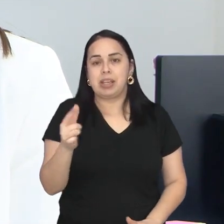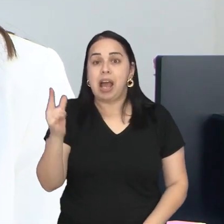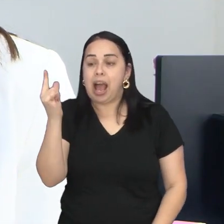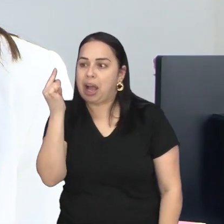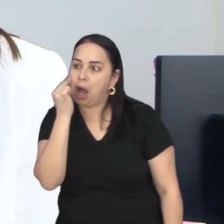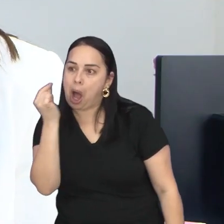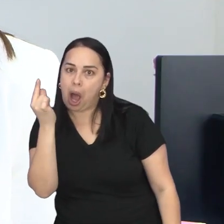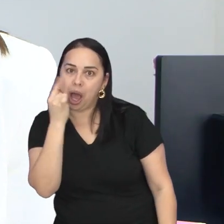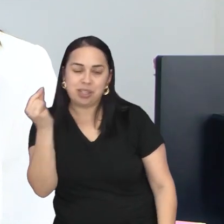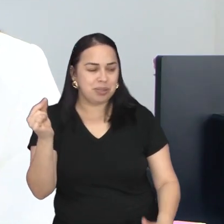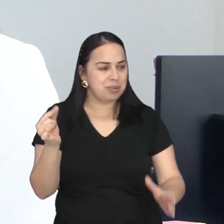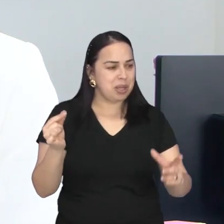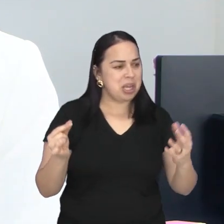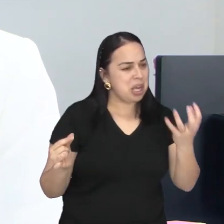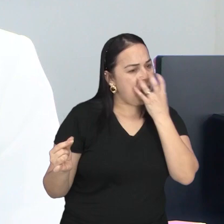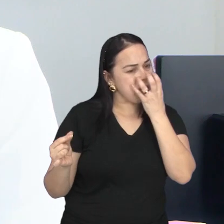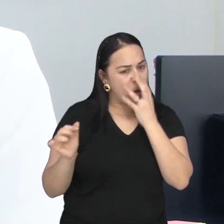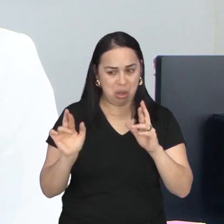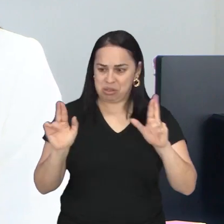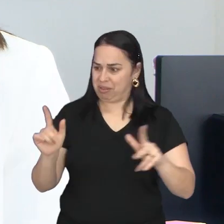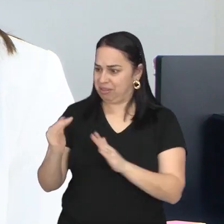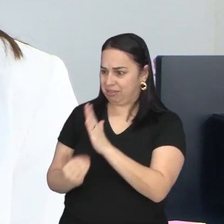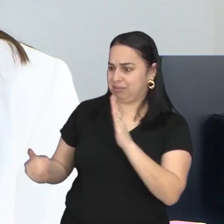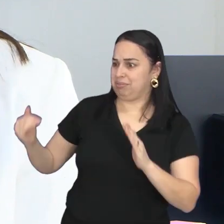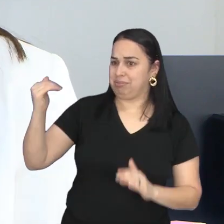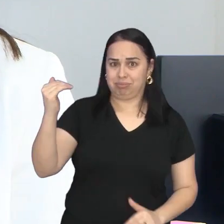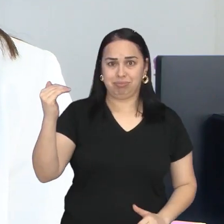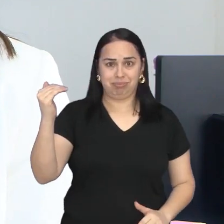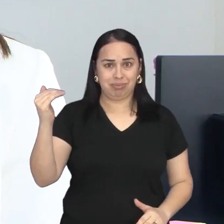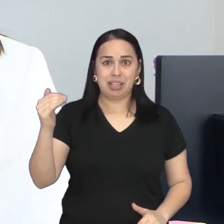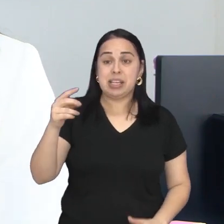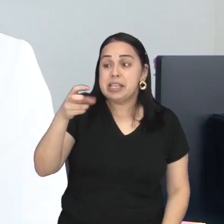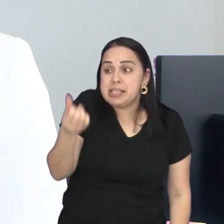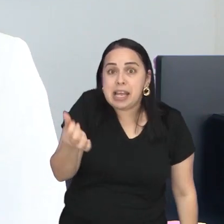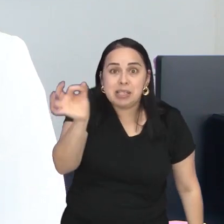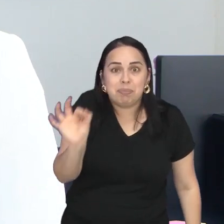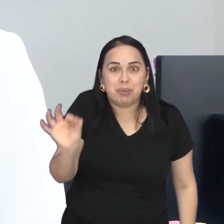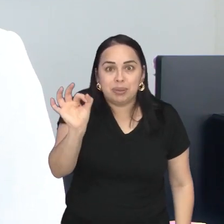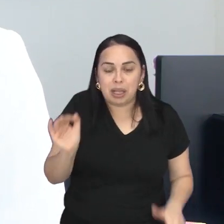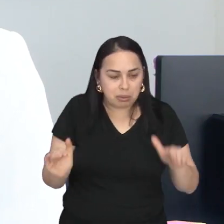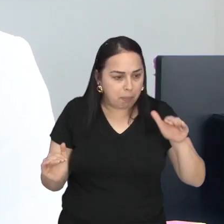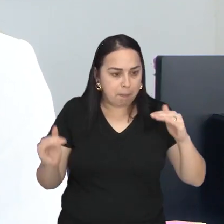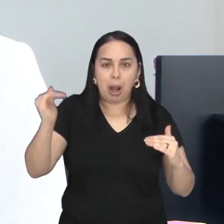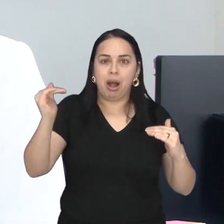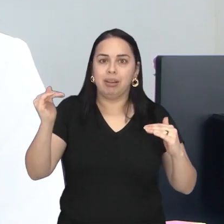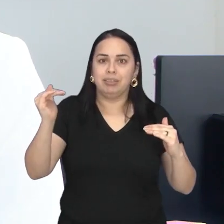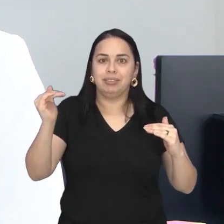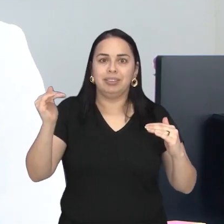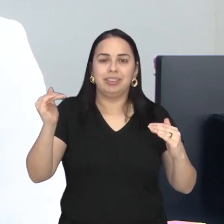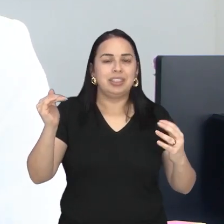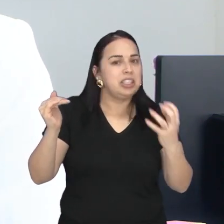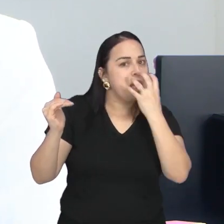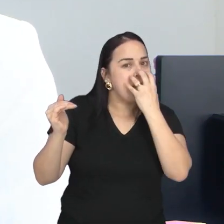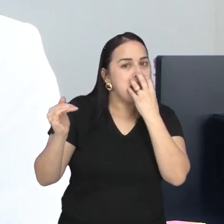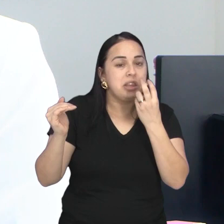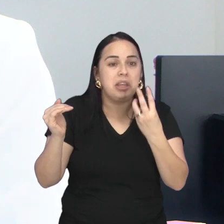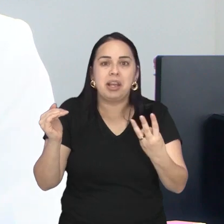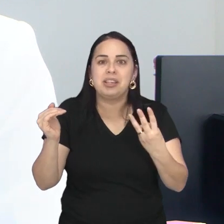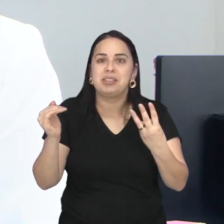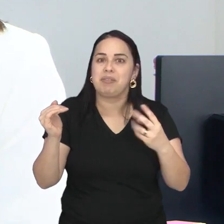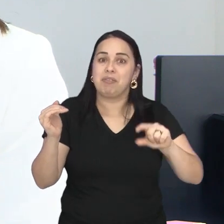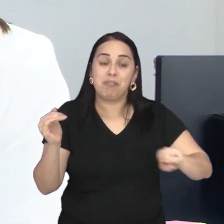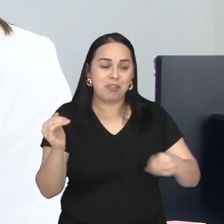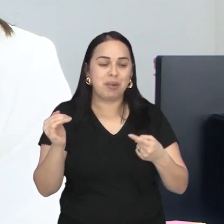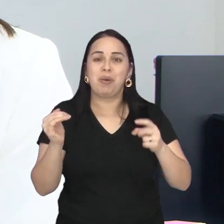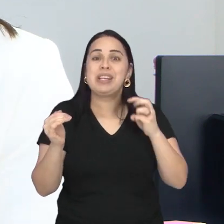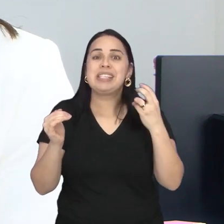aumento muito maior de gatos do que de cães gatos teve um crescimento de 6%, tá e de cães